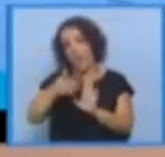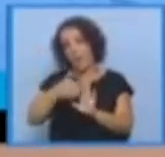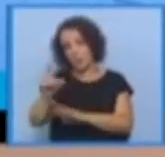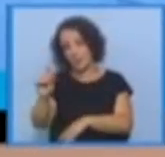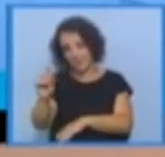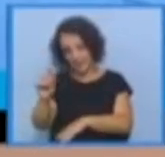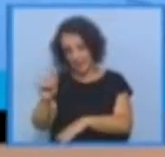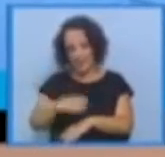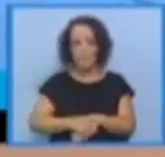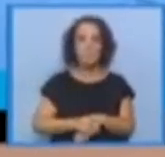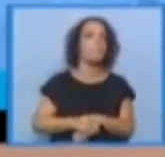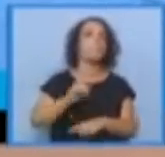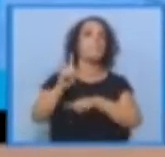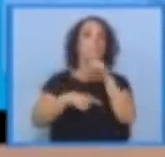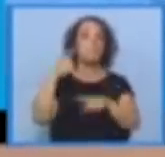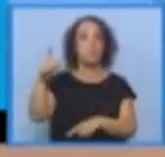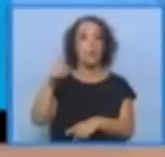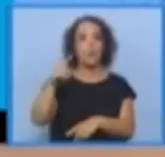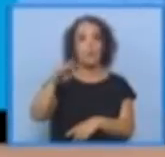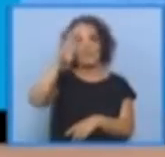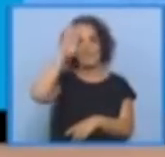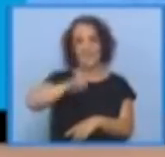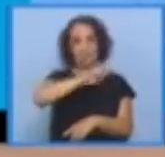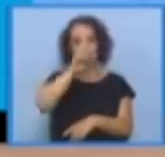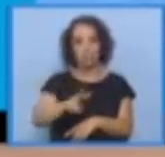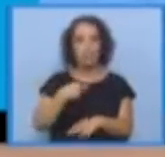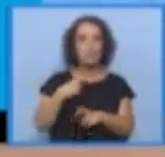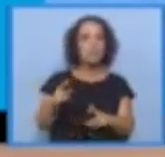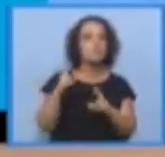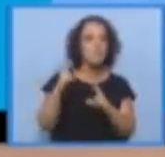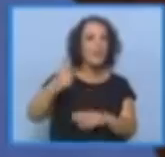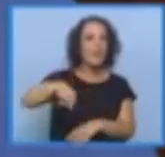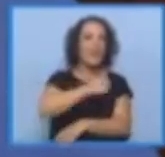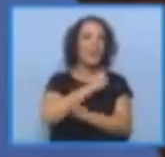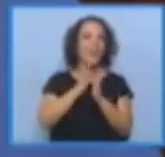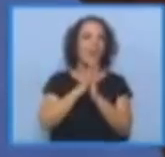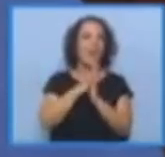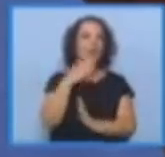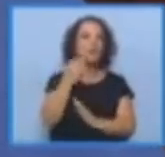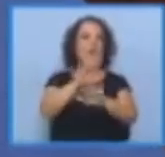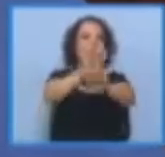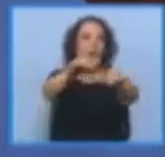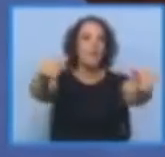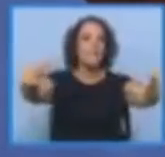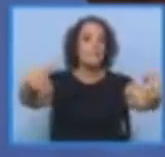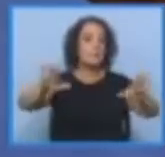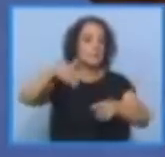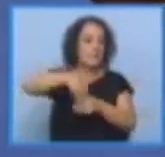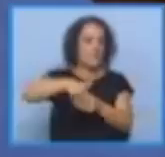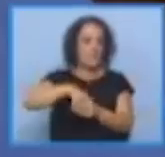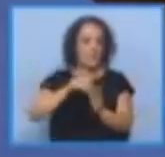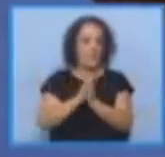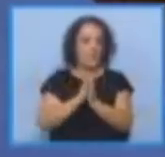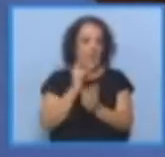agora, nessa altura, a gente, depois do Vaticano II, já esperava que a Igreja ouvisse os jovens. Mas sabe que há sempre forças, mesmo na Igreja, que